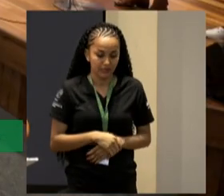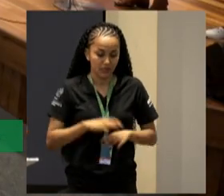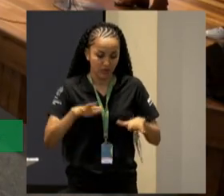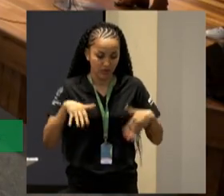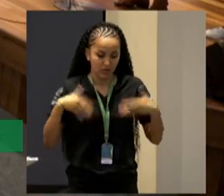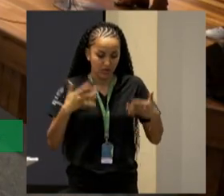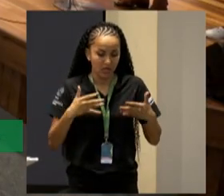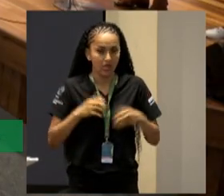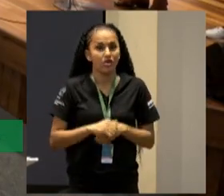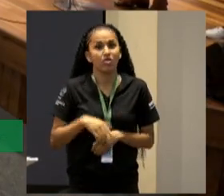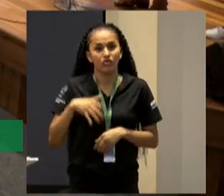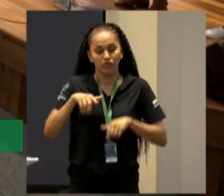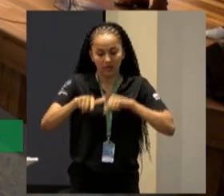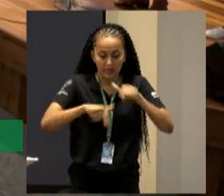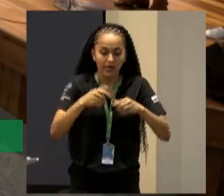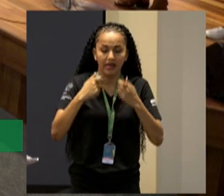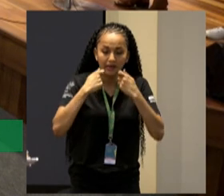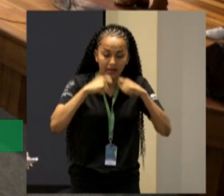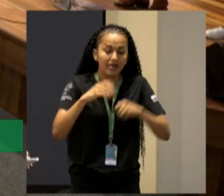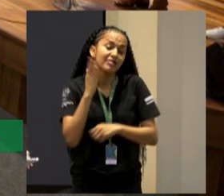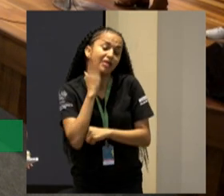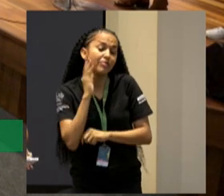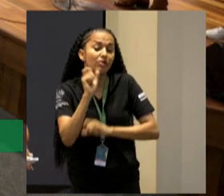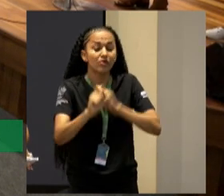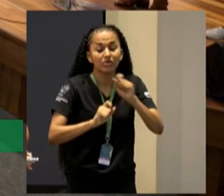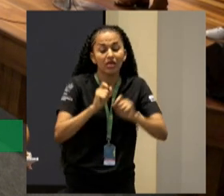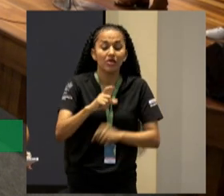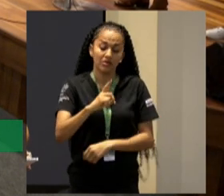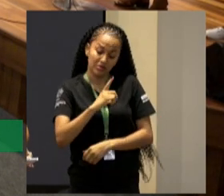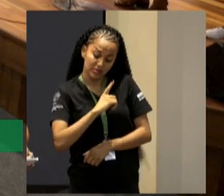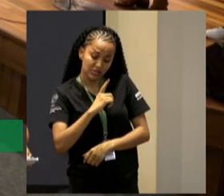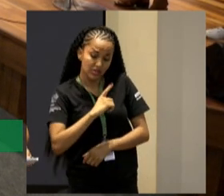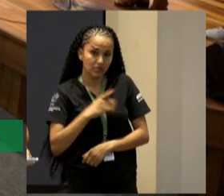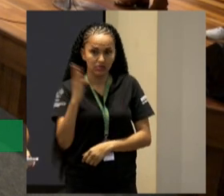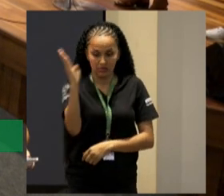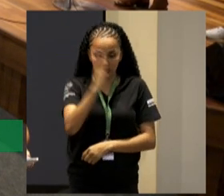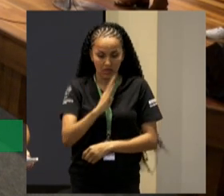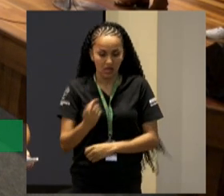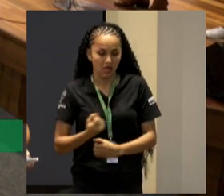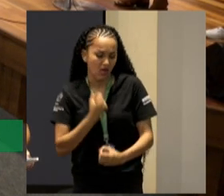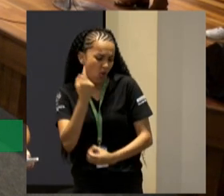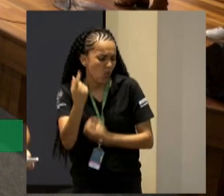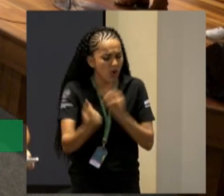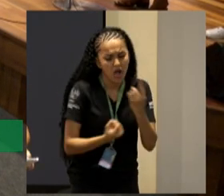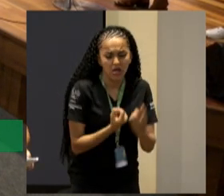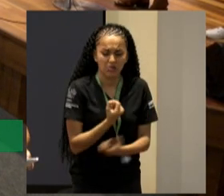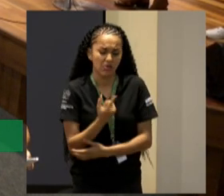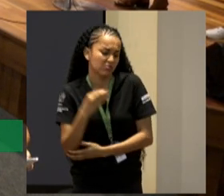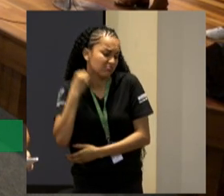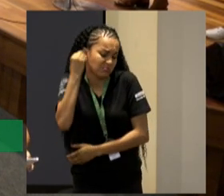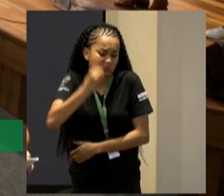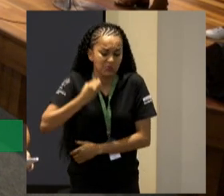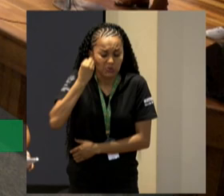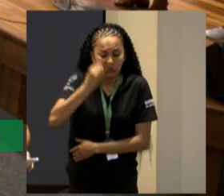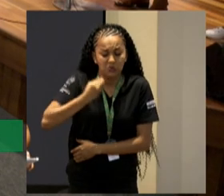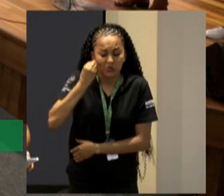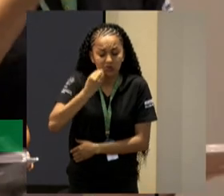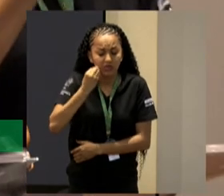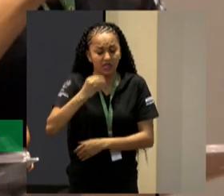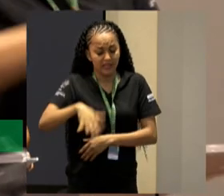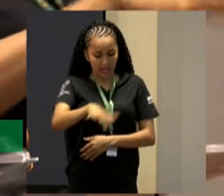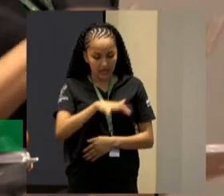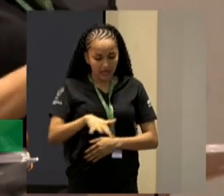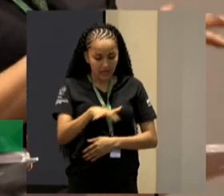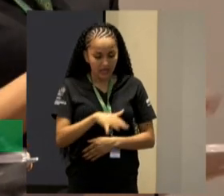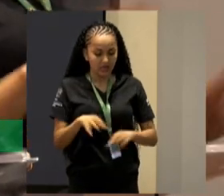Então, vou para a assessoria. Sabíamos que existiam no Brasil algumas poucas experiências no